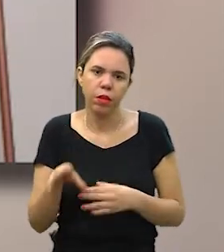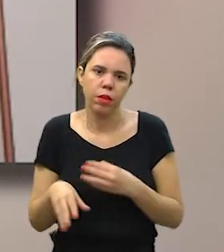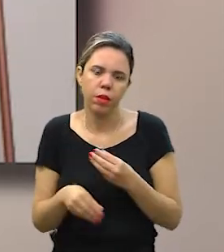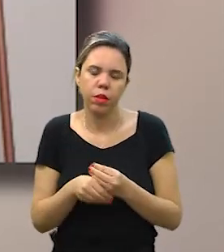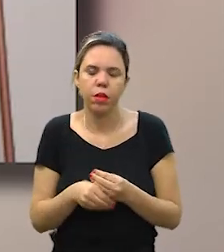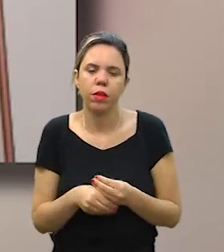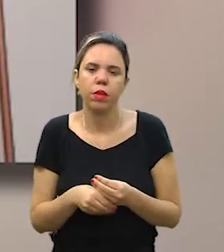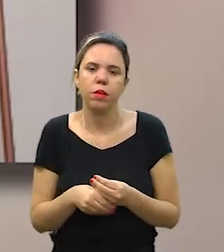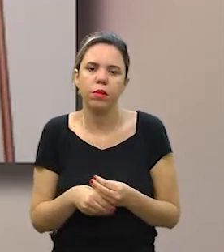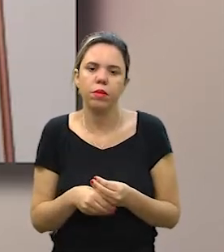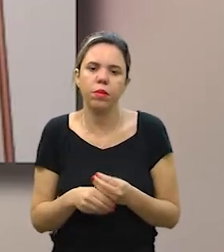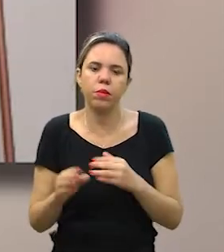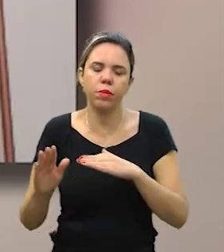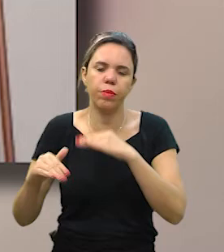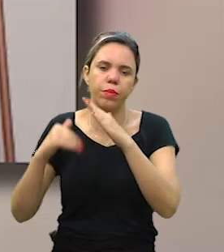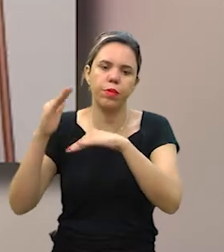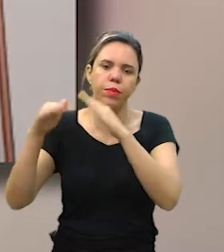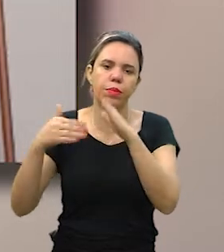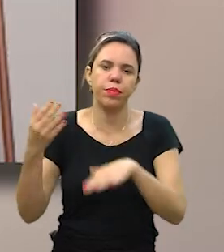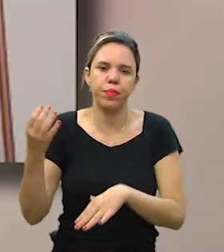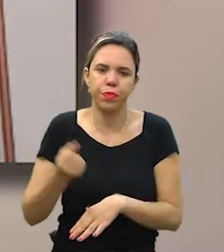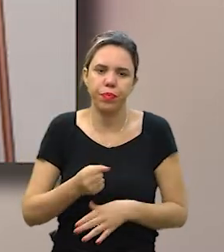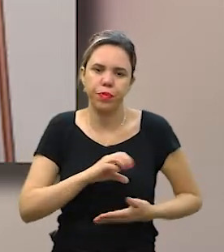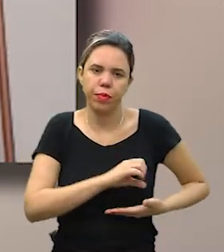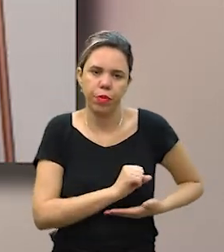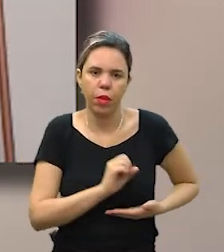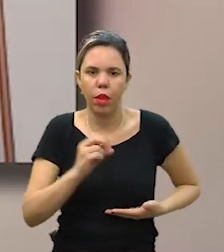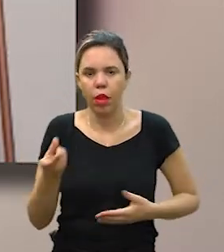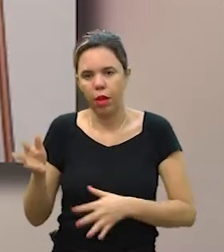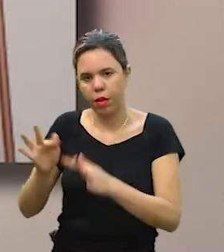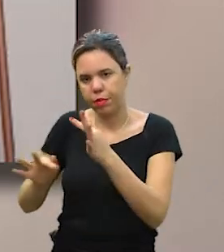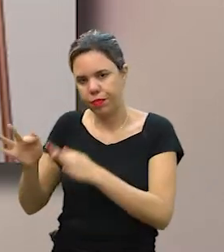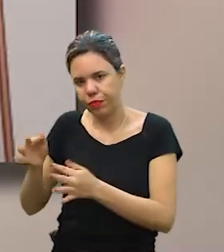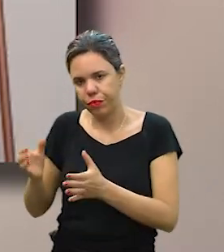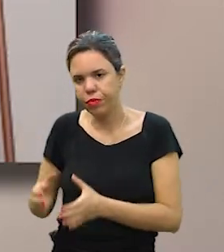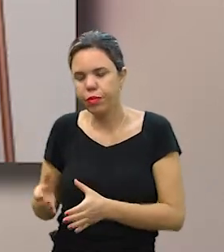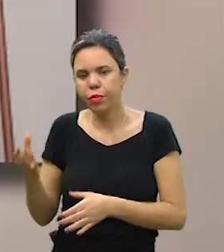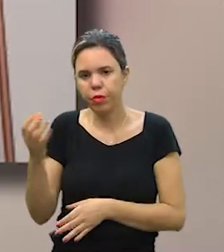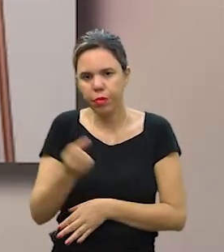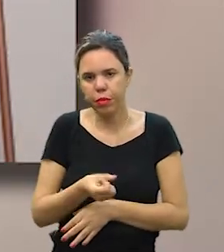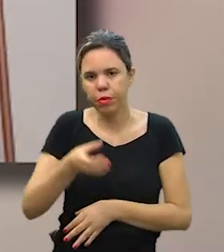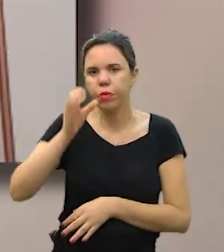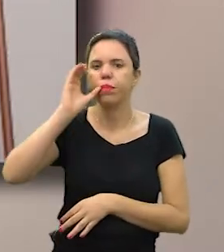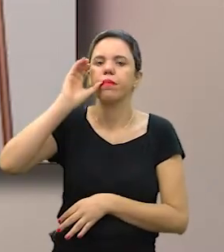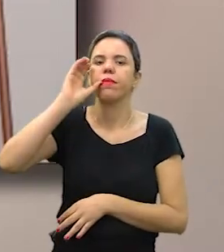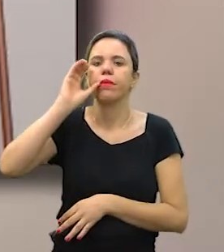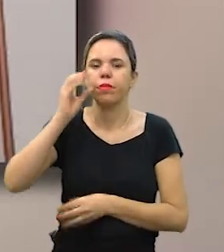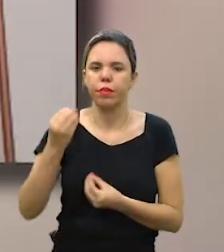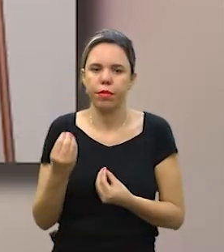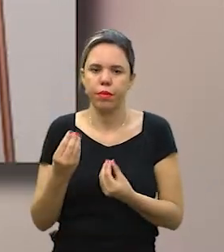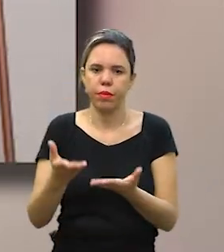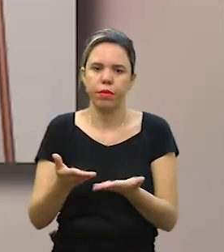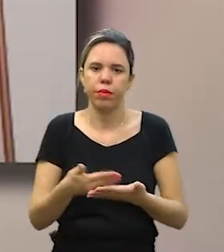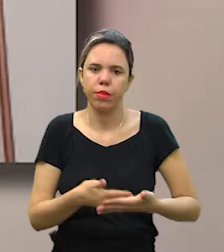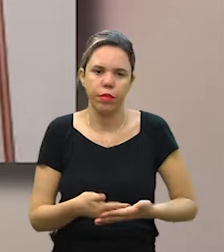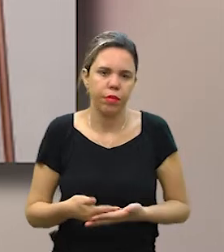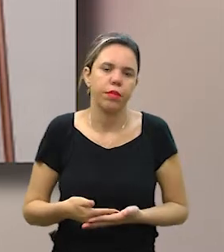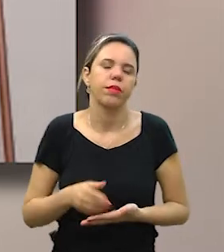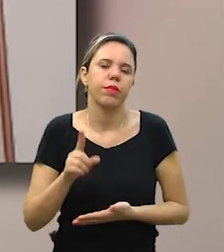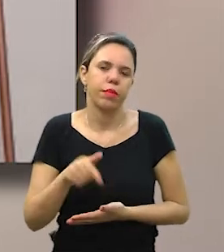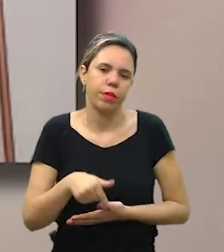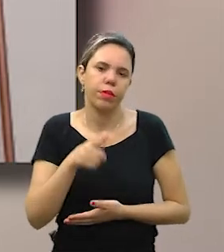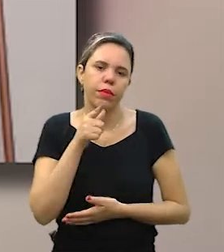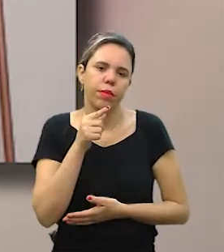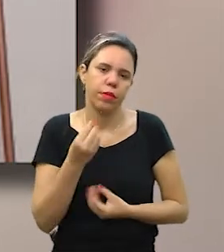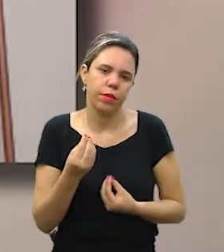alimentar complementar, além do leite materno ou fórmula, o líquido que deve ser ofertado para esse